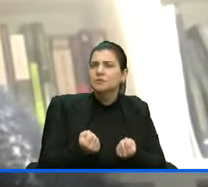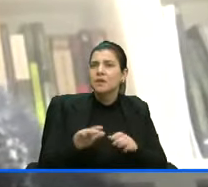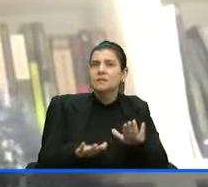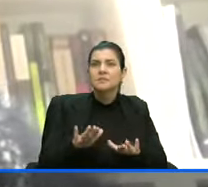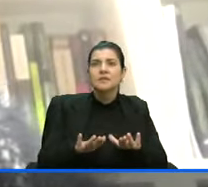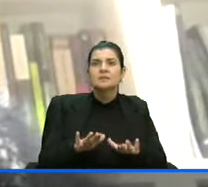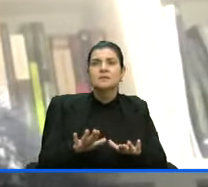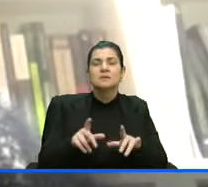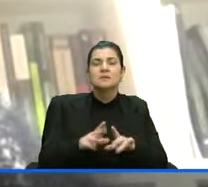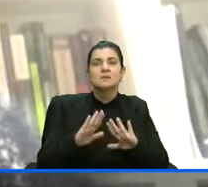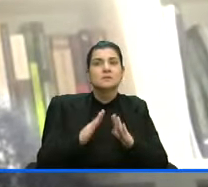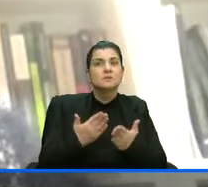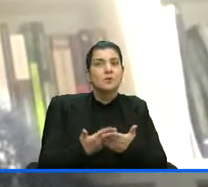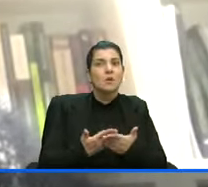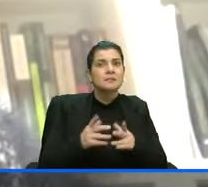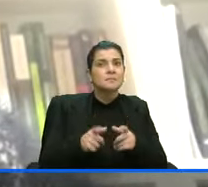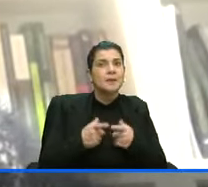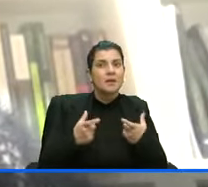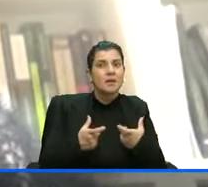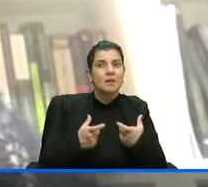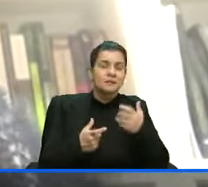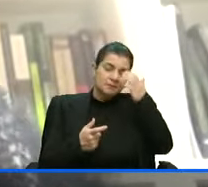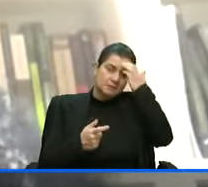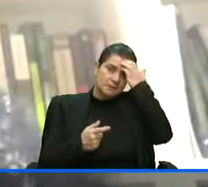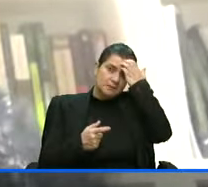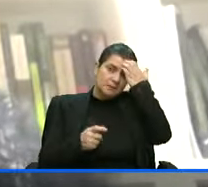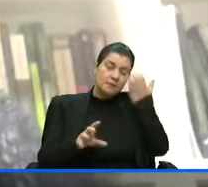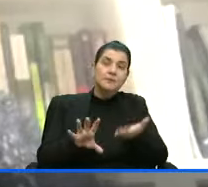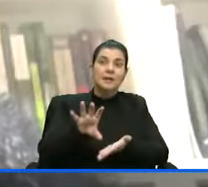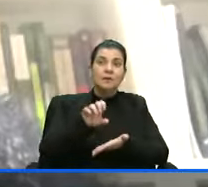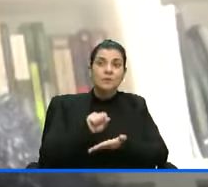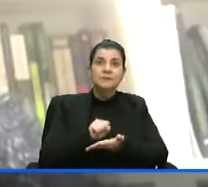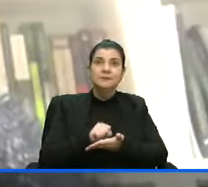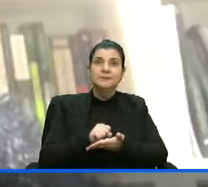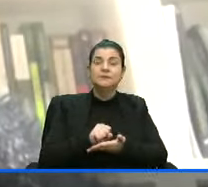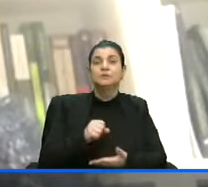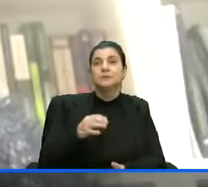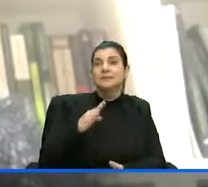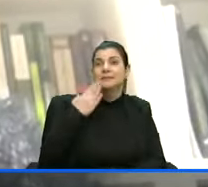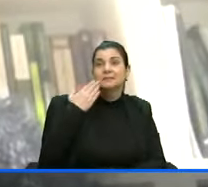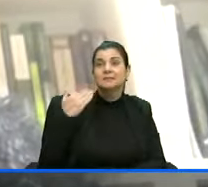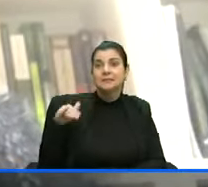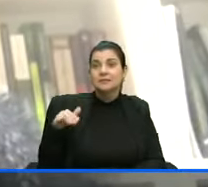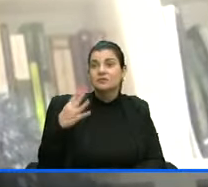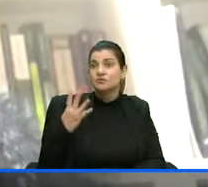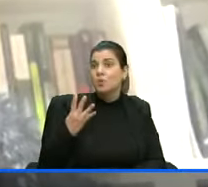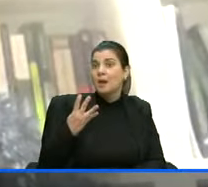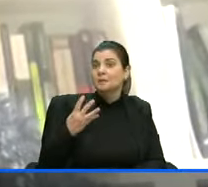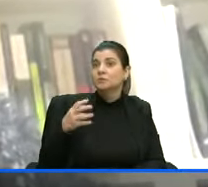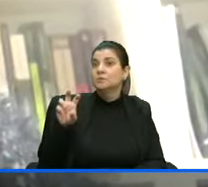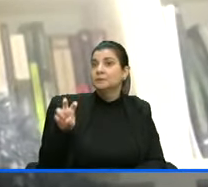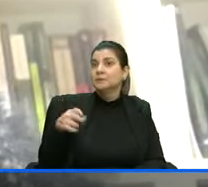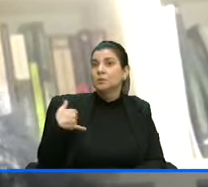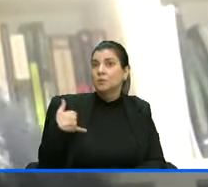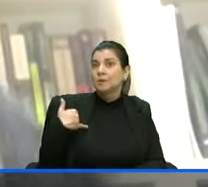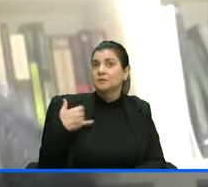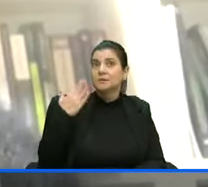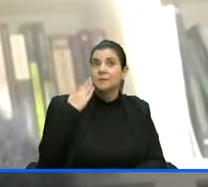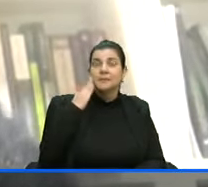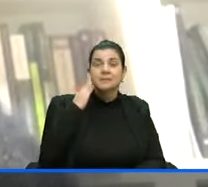escolas maiores, muitas vezes, estão acolhendo essas crianças de 4 e 5 anos, né, e pensar